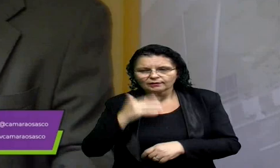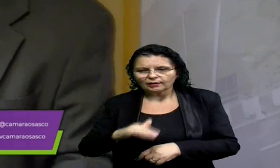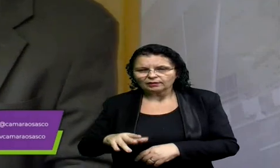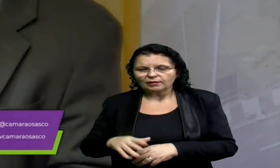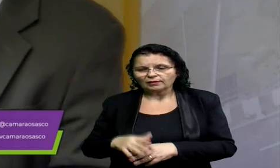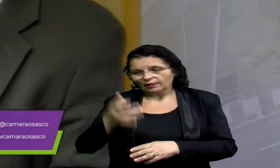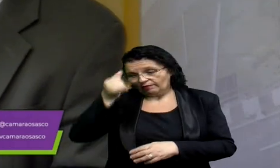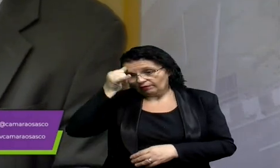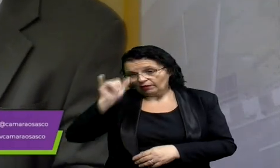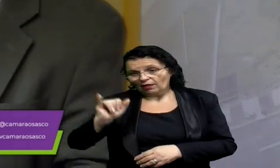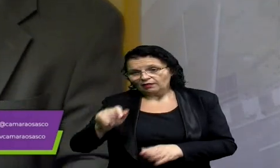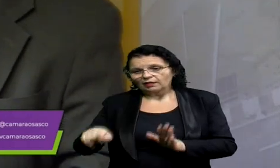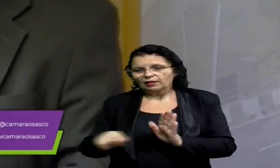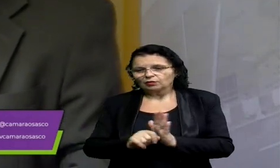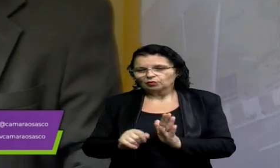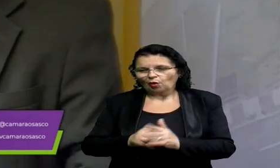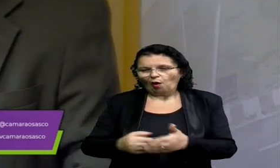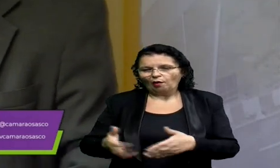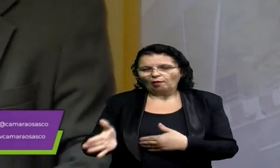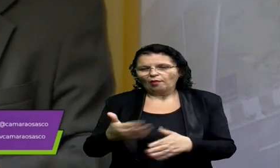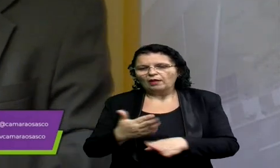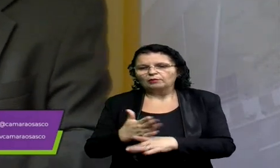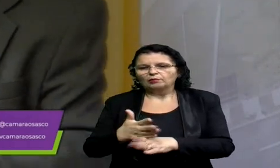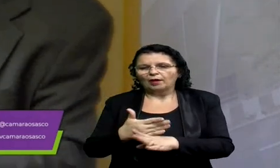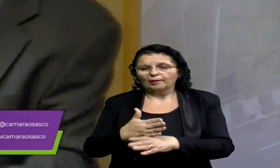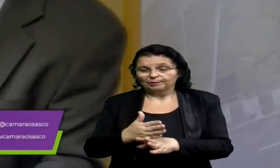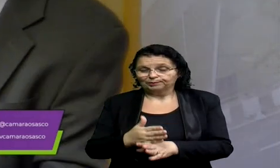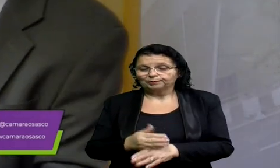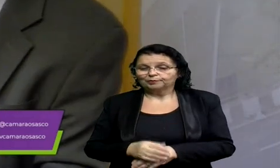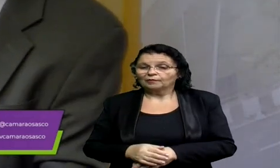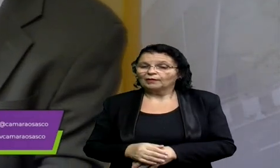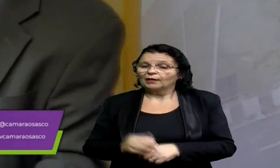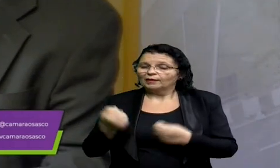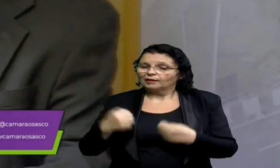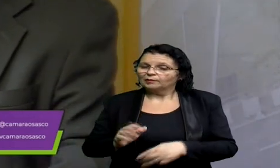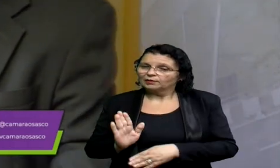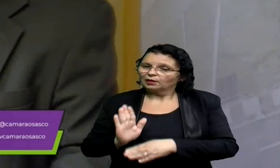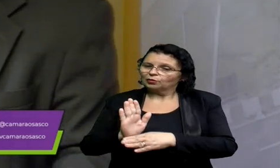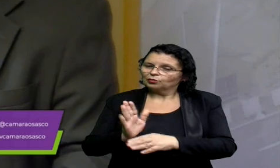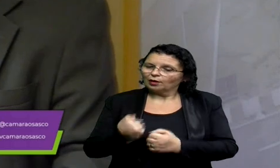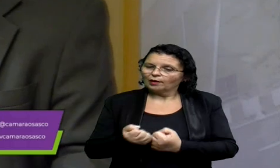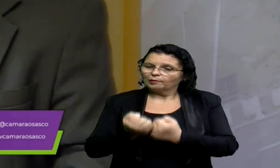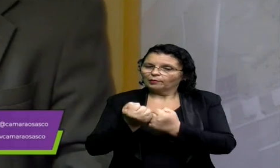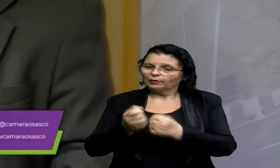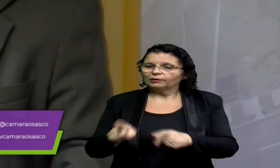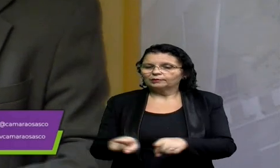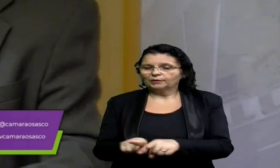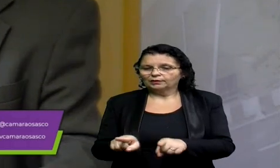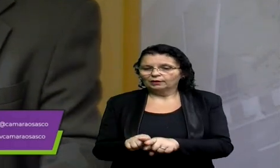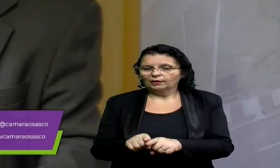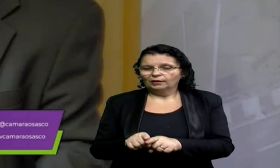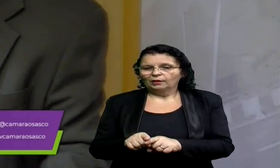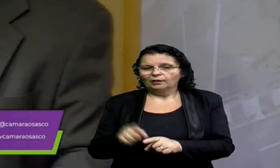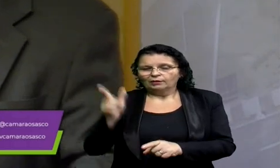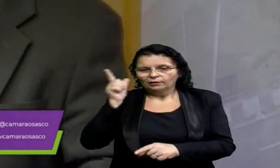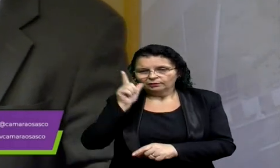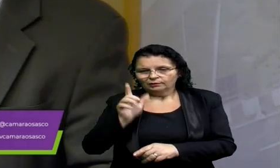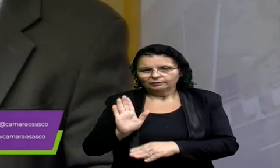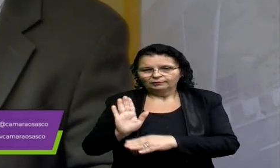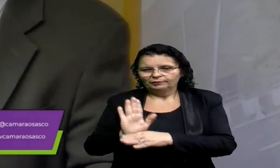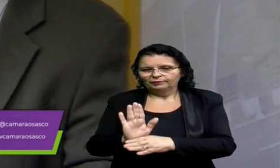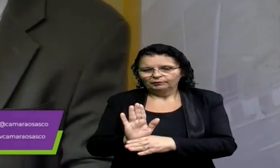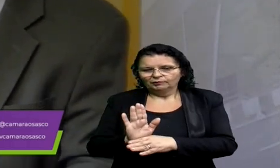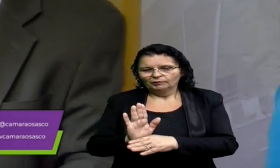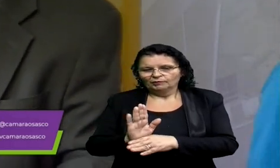deixar essas crianças nas ruas então ele tem um trabalho muito legal mas ele precisa de ajuda então a gente através do mandato o que eu consigo de ajuda hoje é